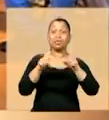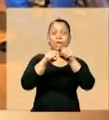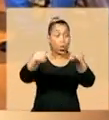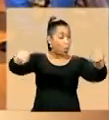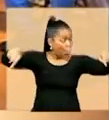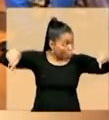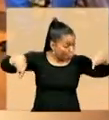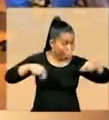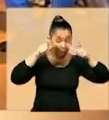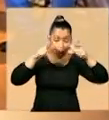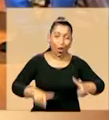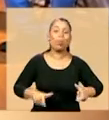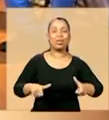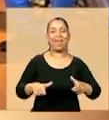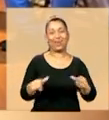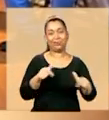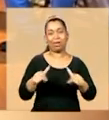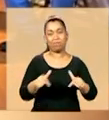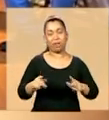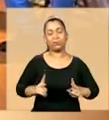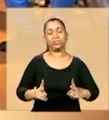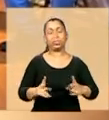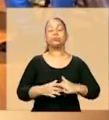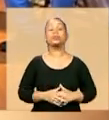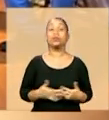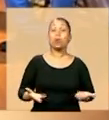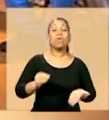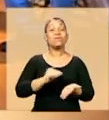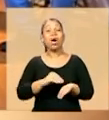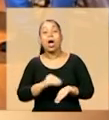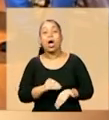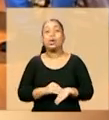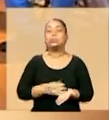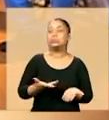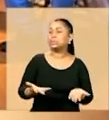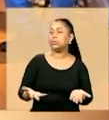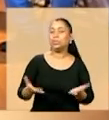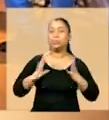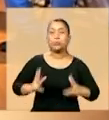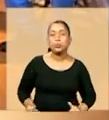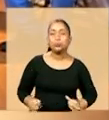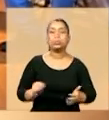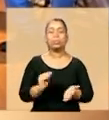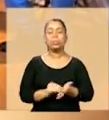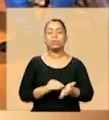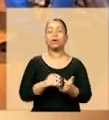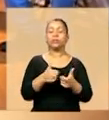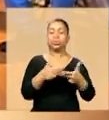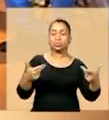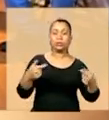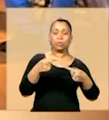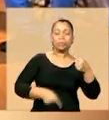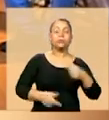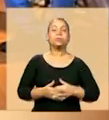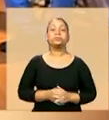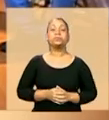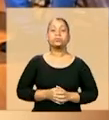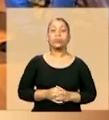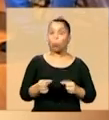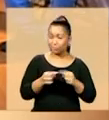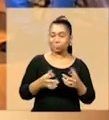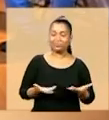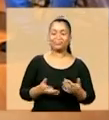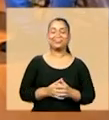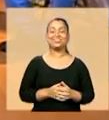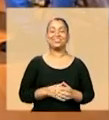mas pelo ambiente em que você está. Às vezes falta de higiene ou falta de condições adequadas.